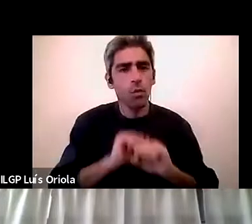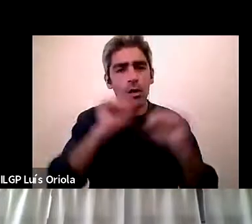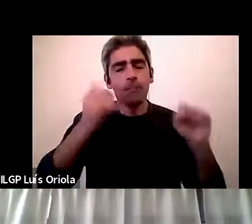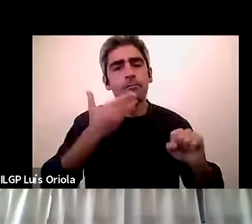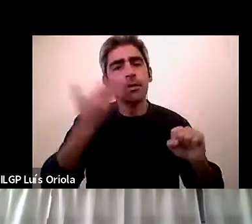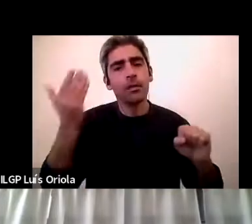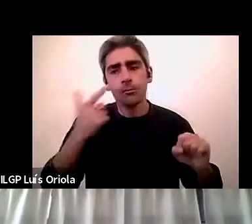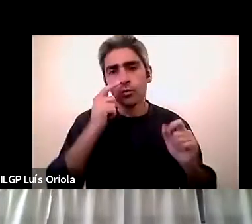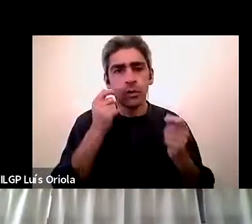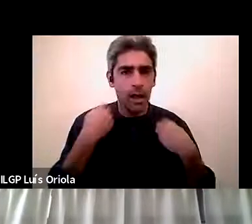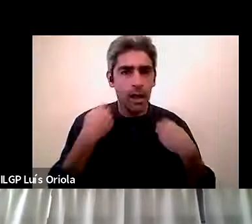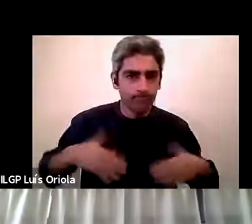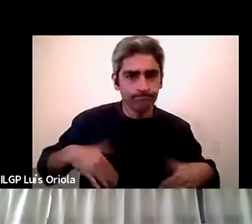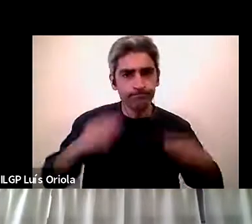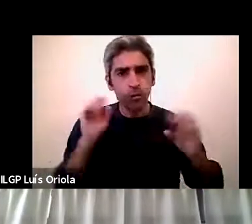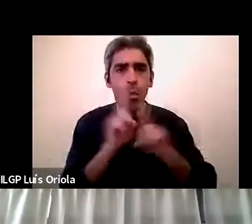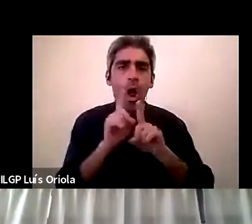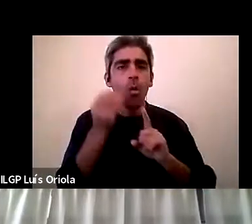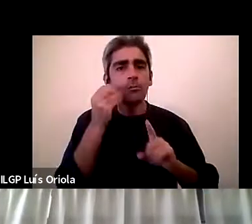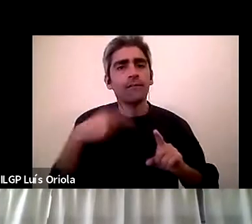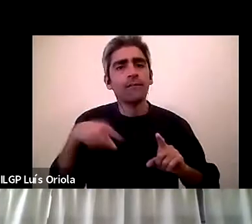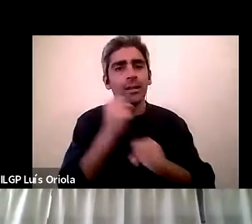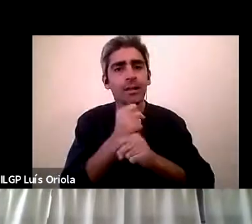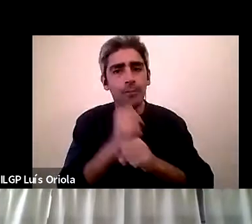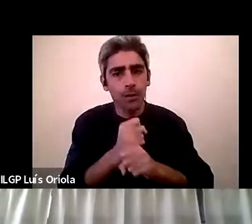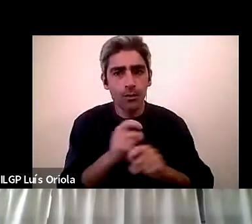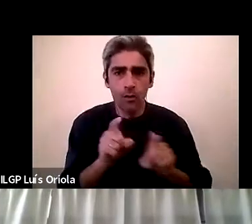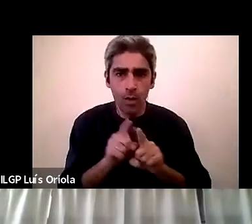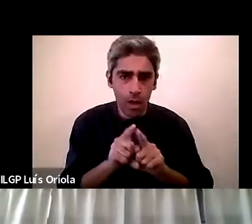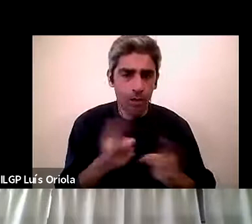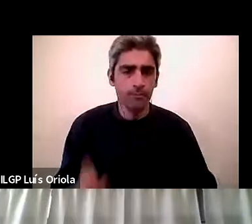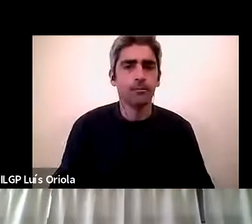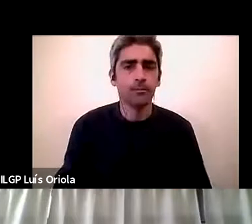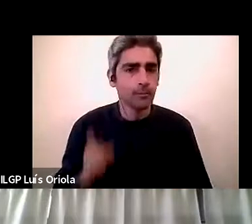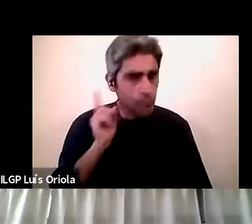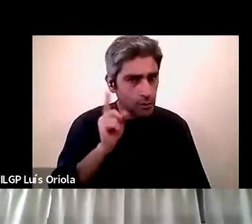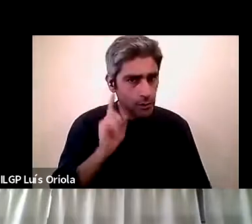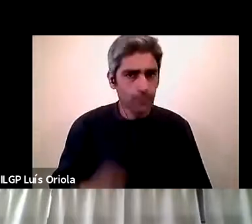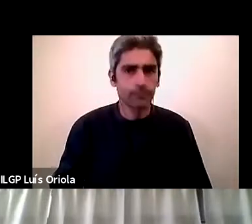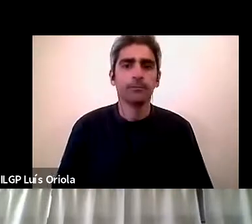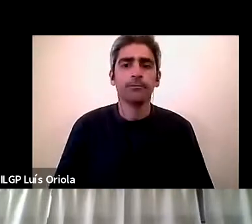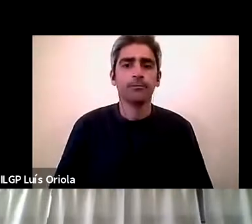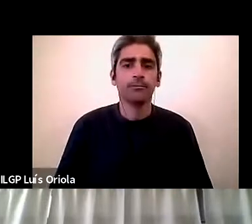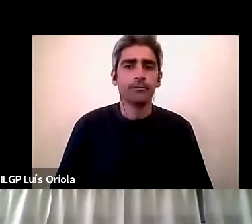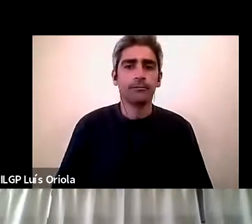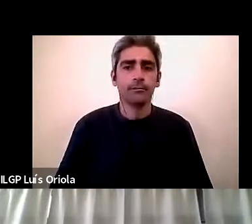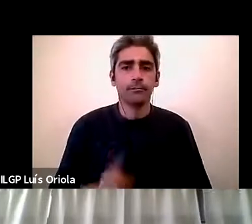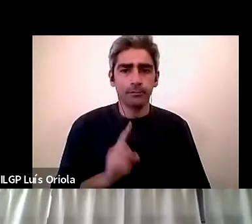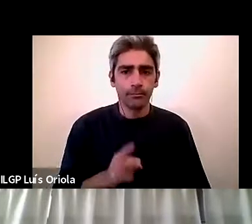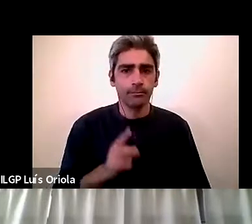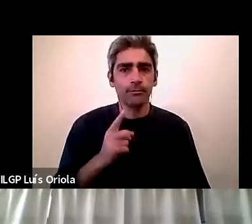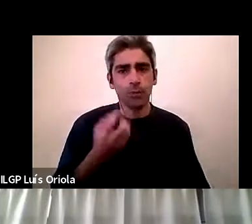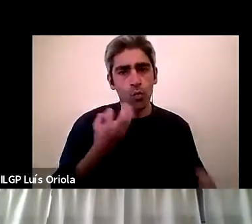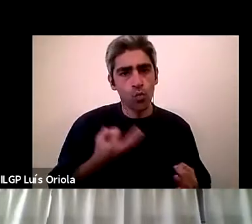pessoa arranjar-se para ir trabalhar, para ir para o seu espaço de trabalho. É muito importante ter esse